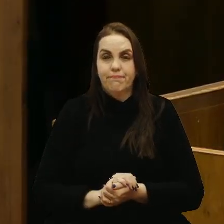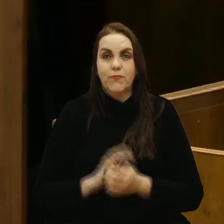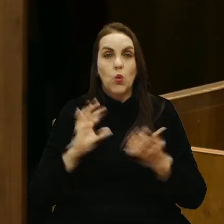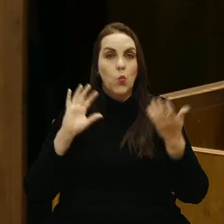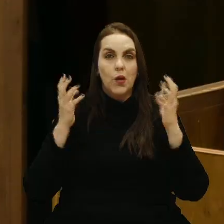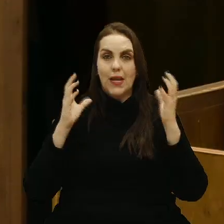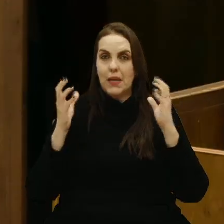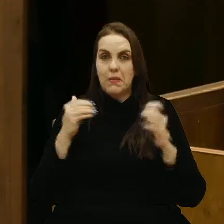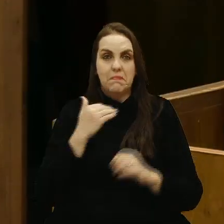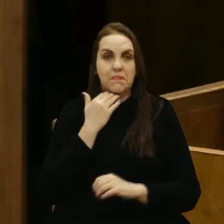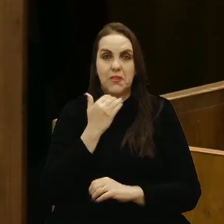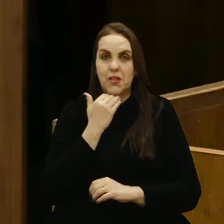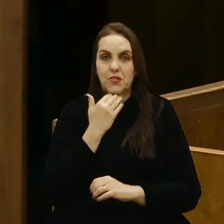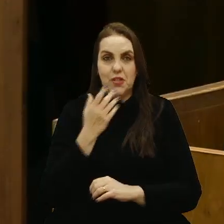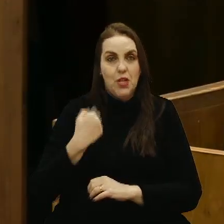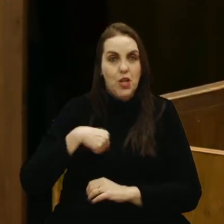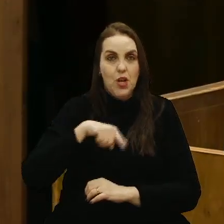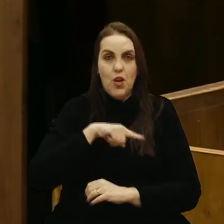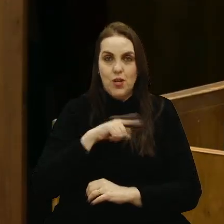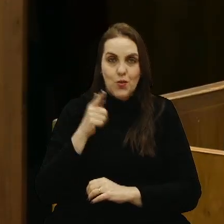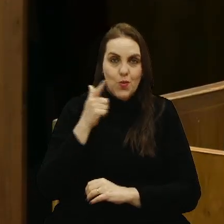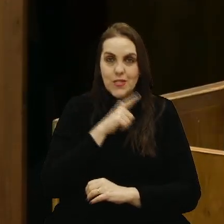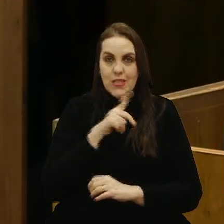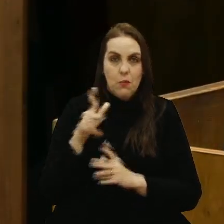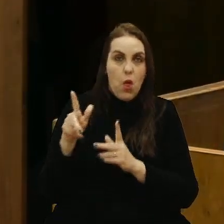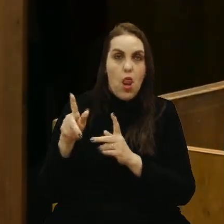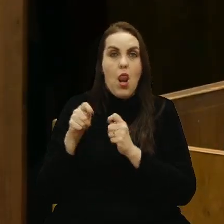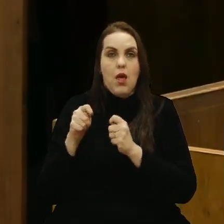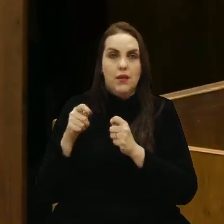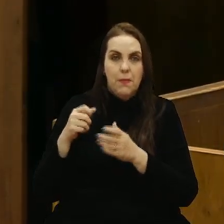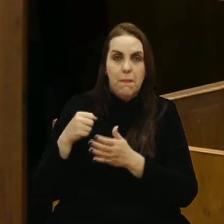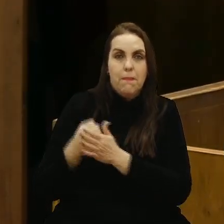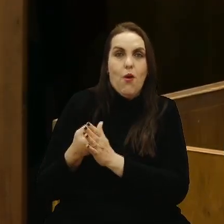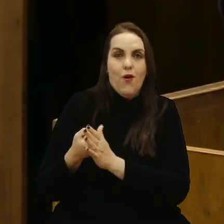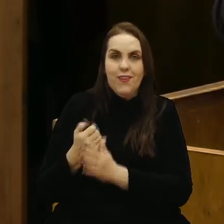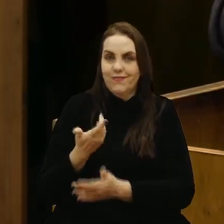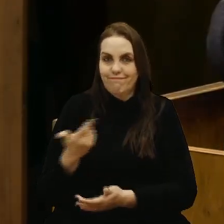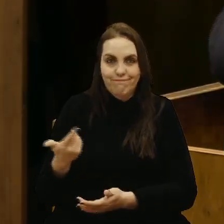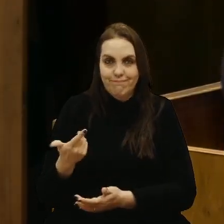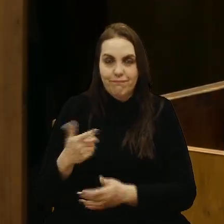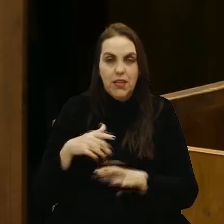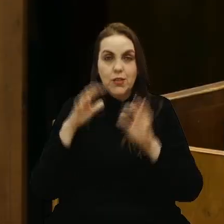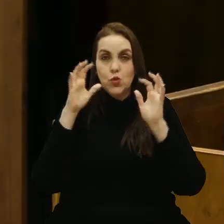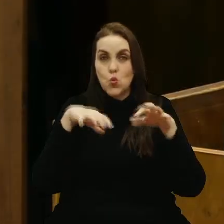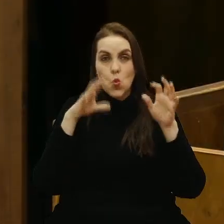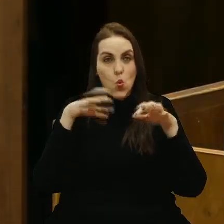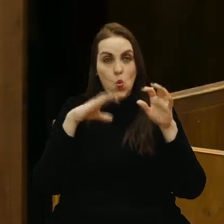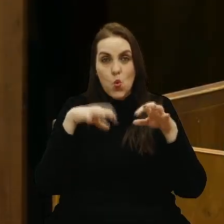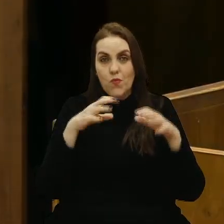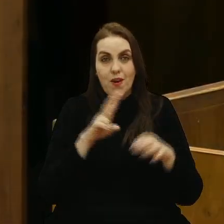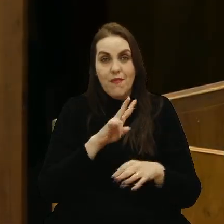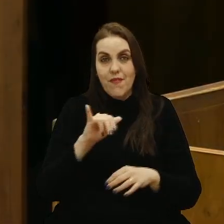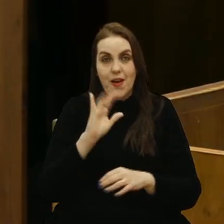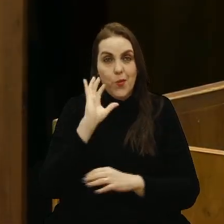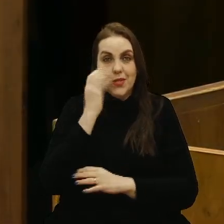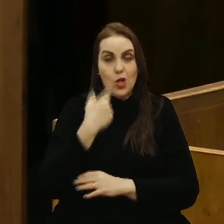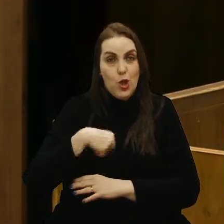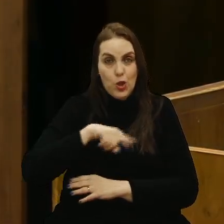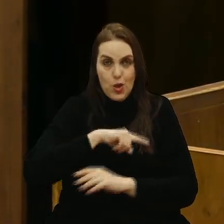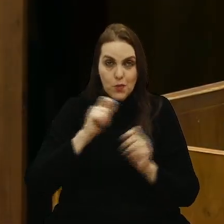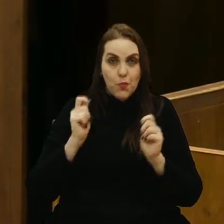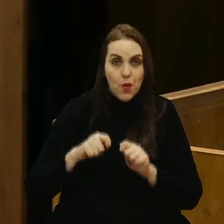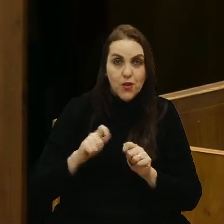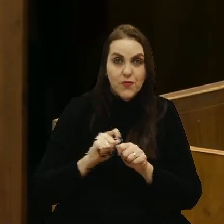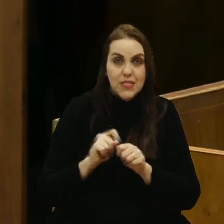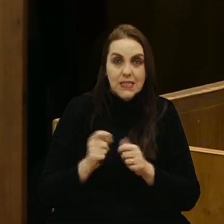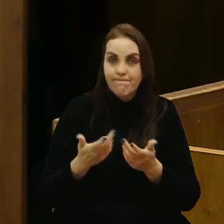não podemos atar, né? Ou seja, se for para chover novamente como choveu em 24, não há nada que nós possamos fazer